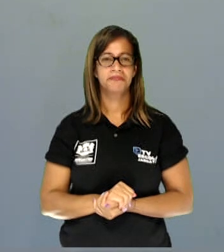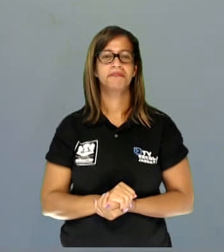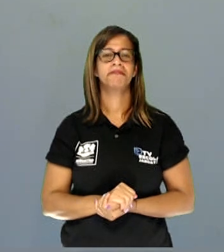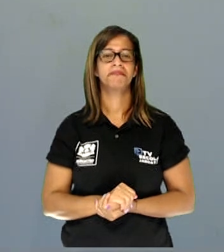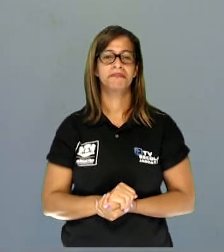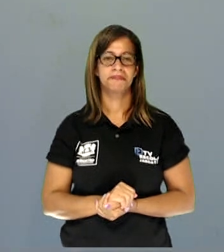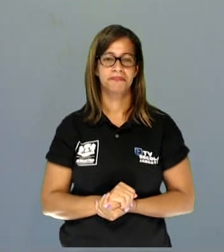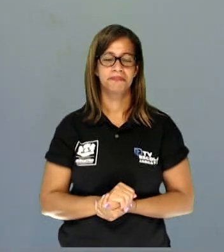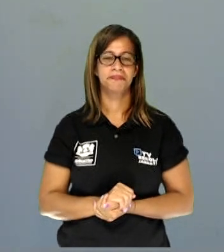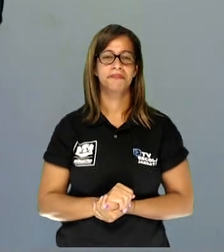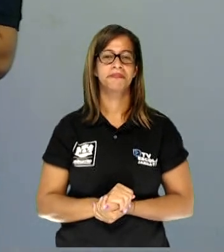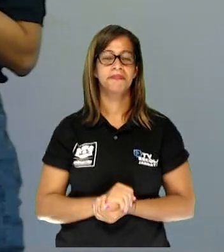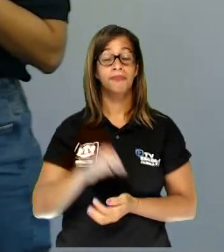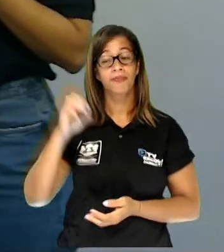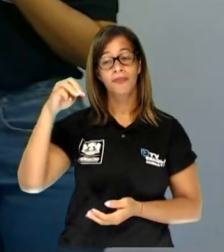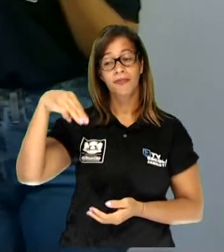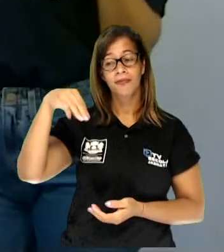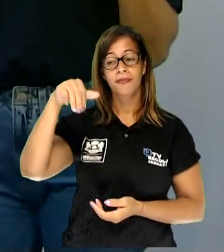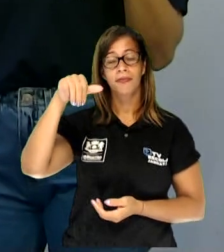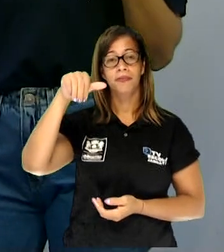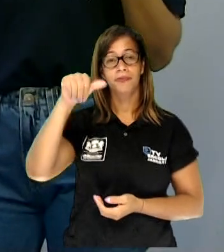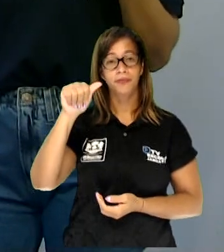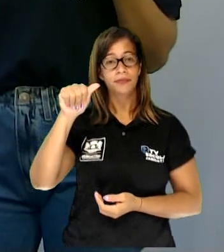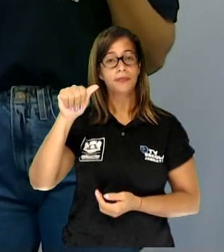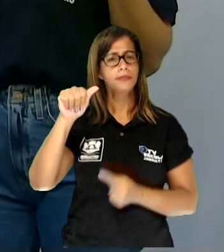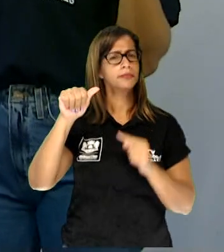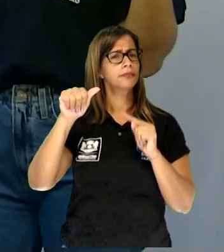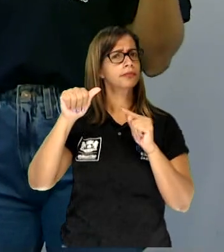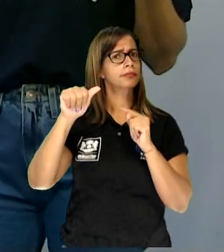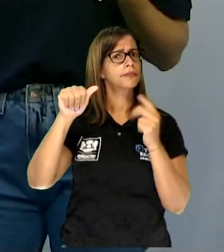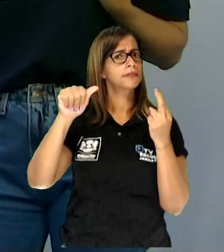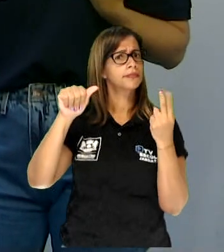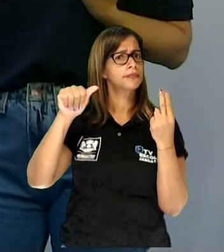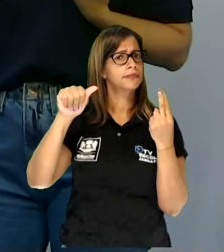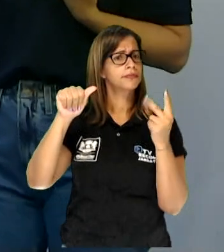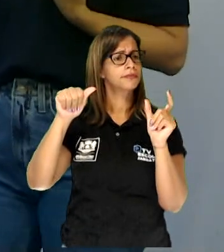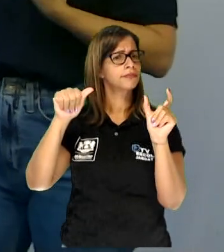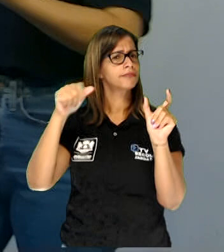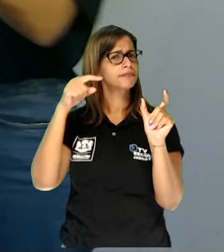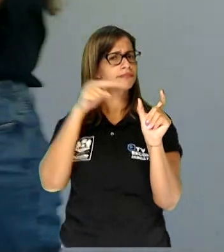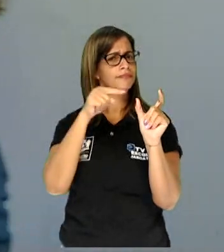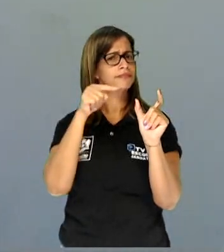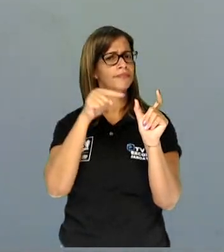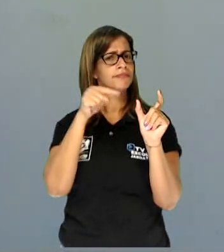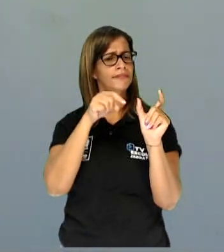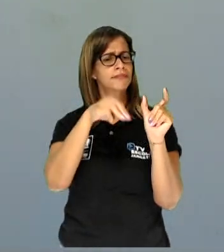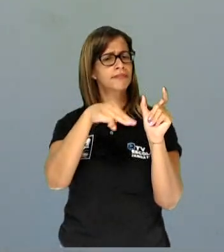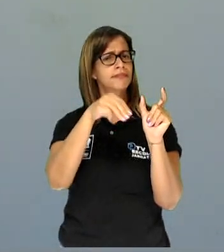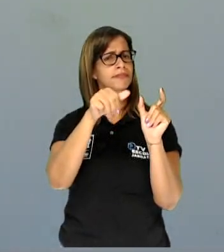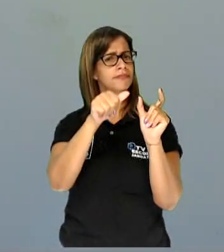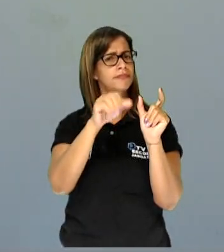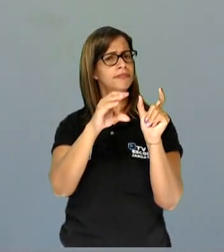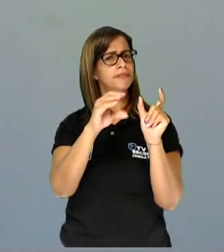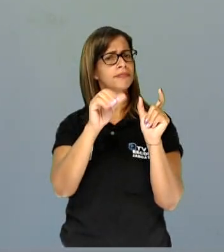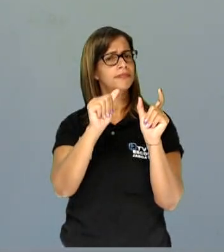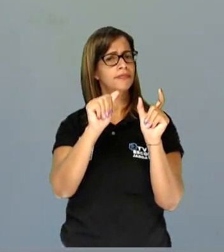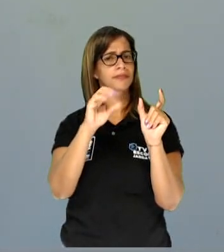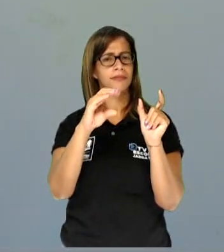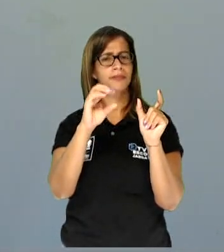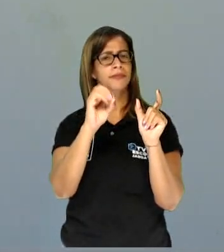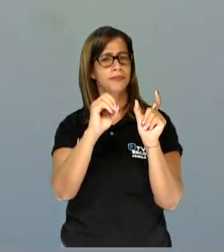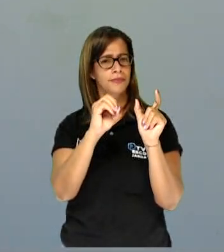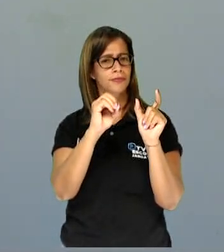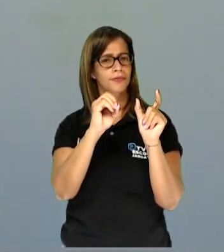Muito bem. Ma, olha, igual de macaco. Macaco,